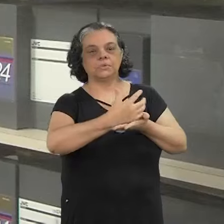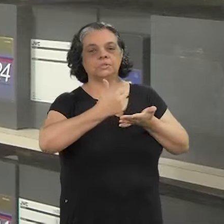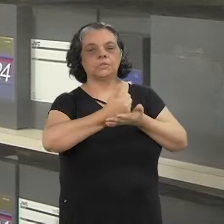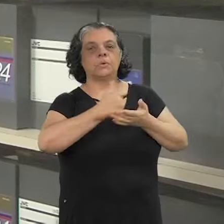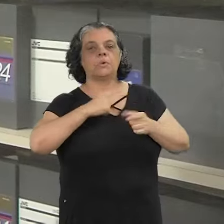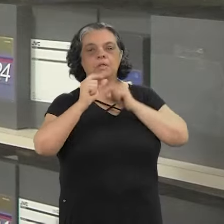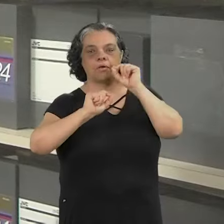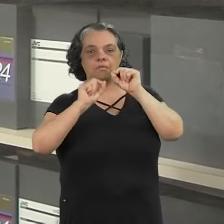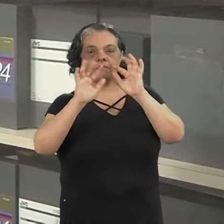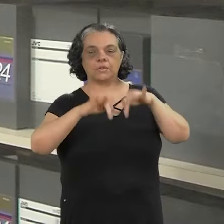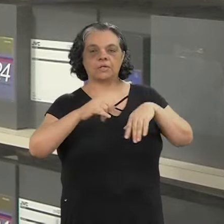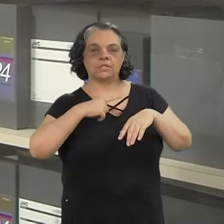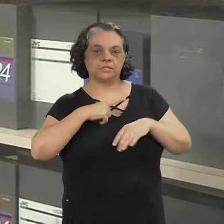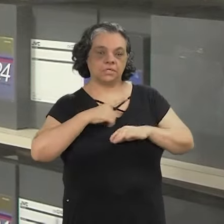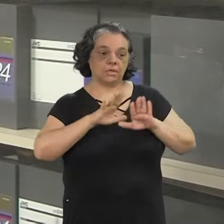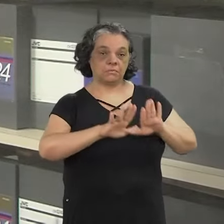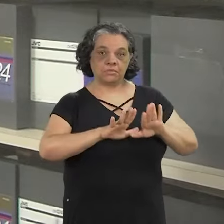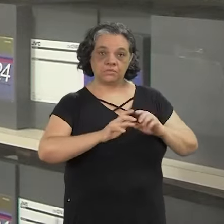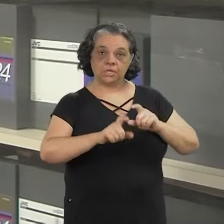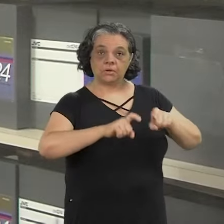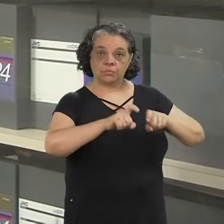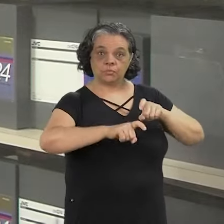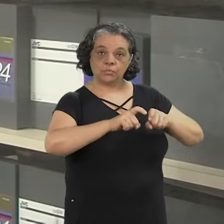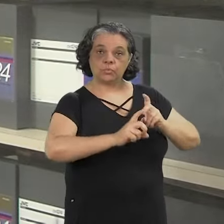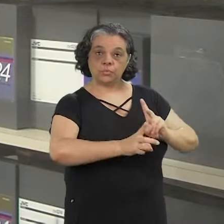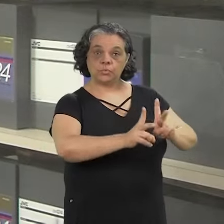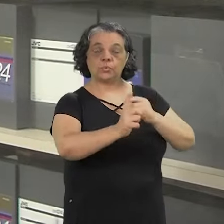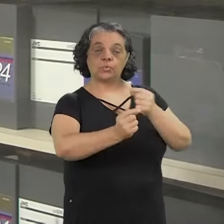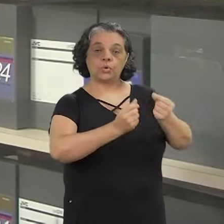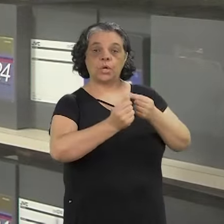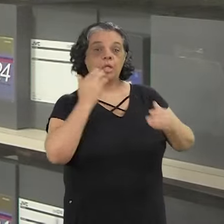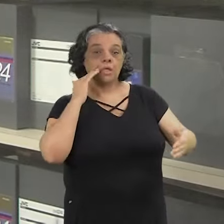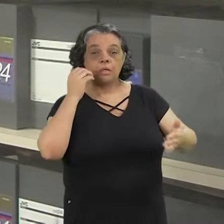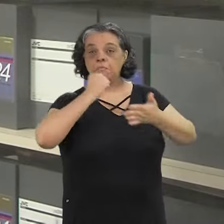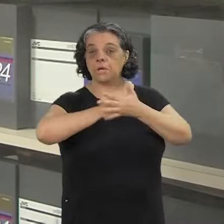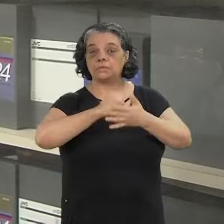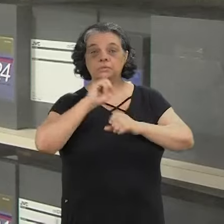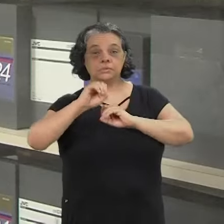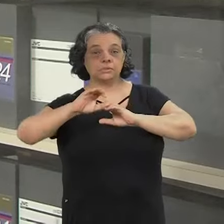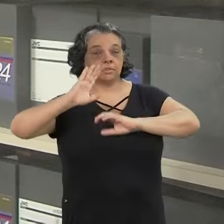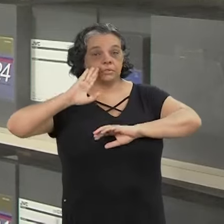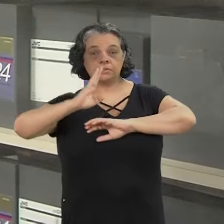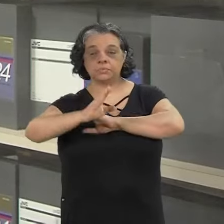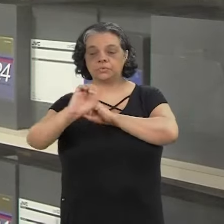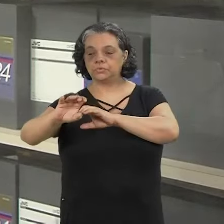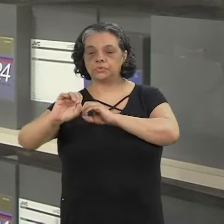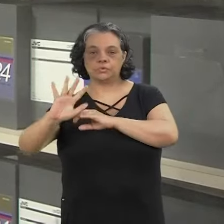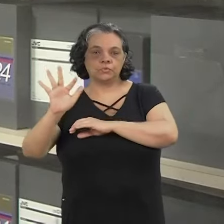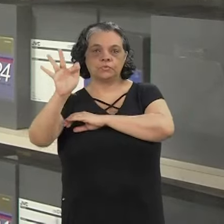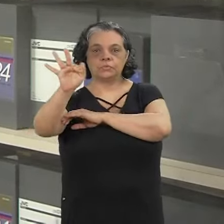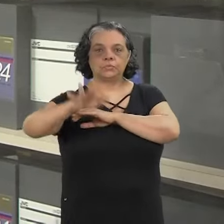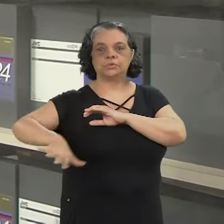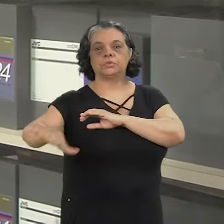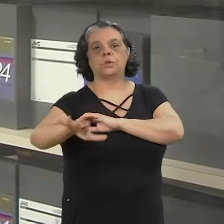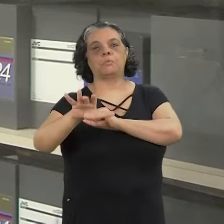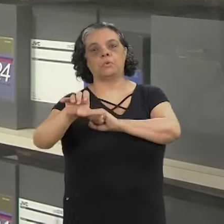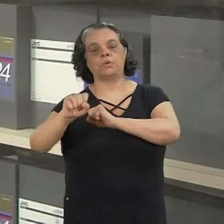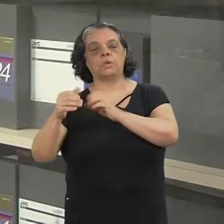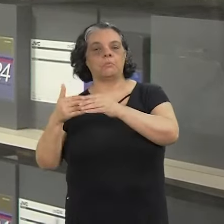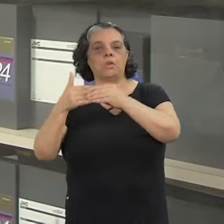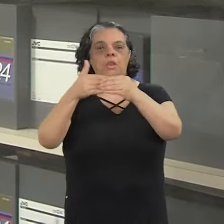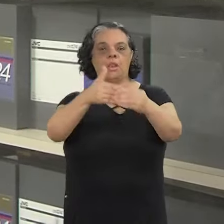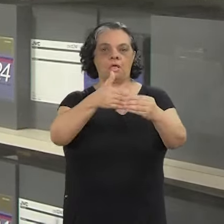grupos menos favorecidos possuem raras aparições no decorrer da história mesmo com as recentes lutas e